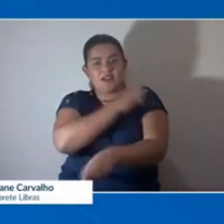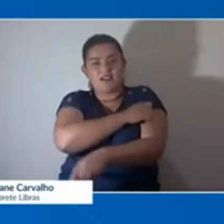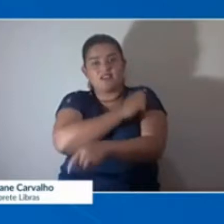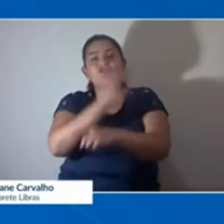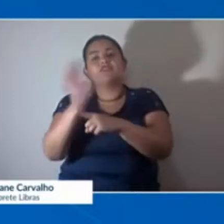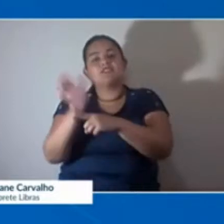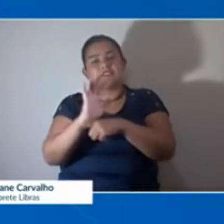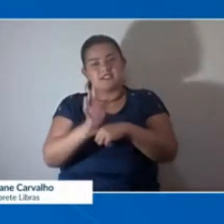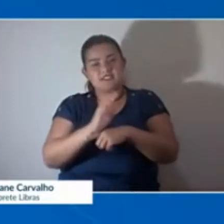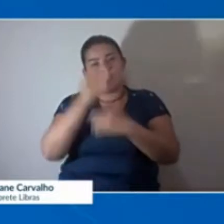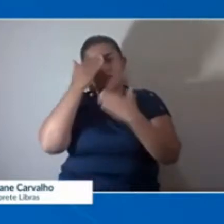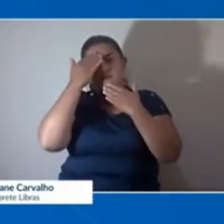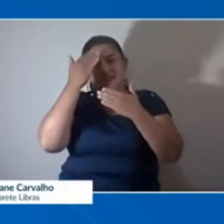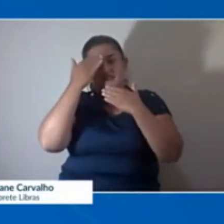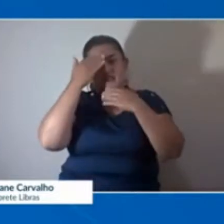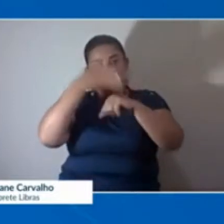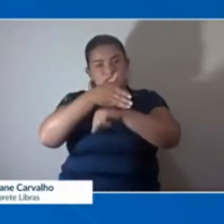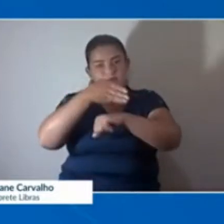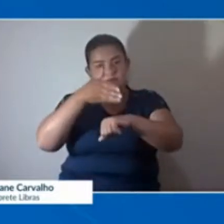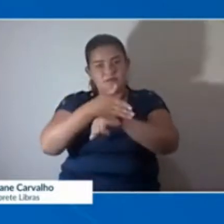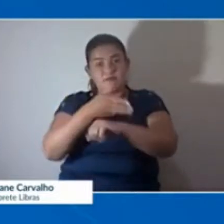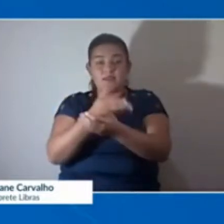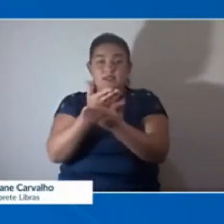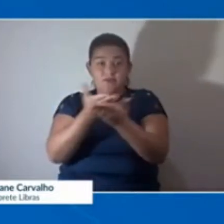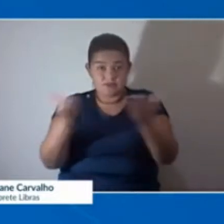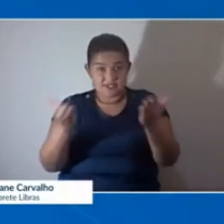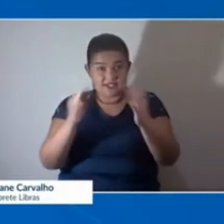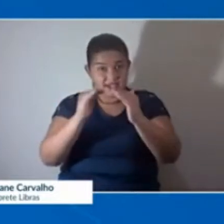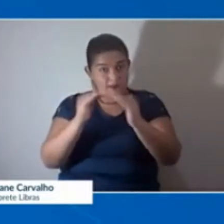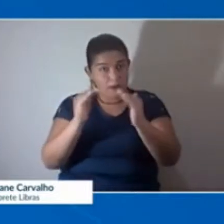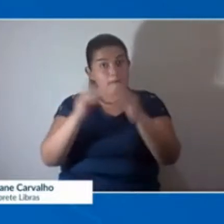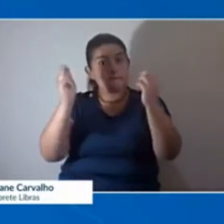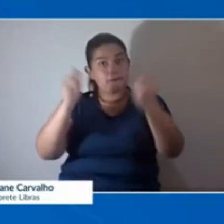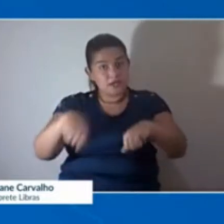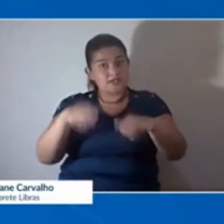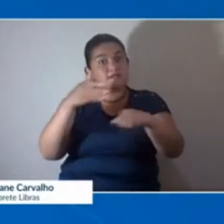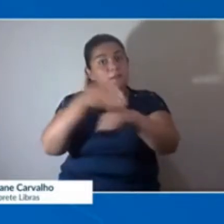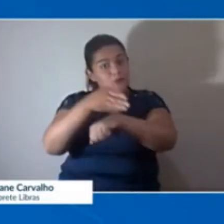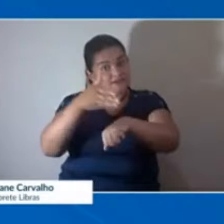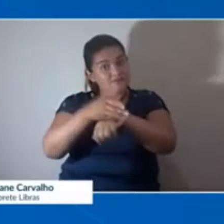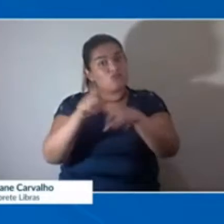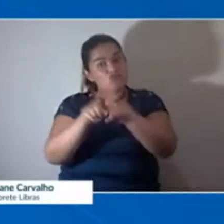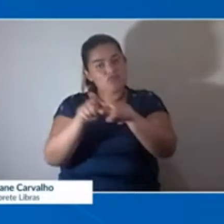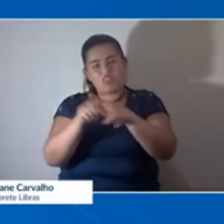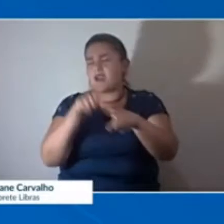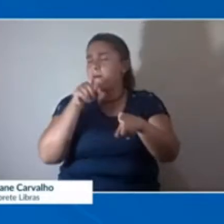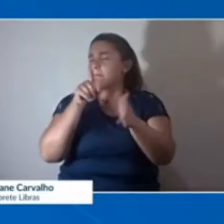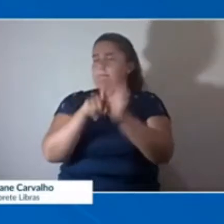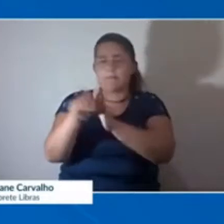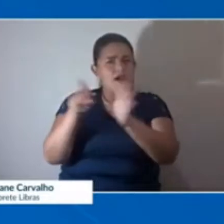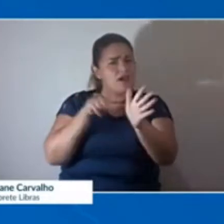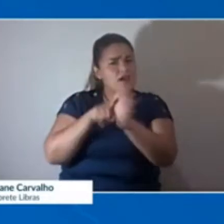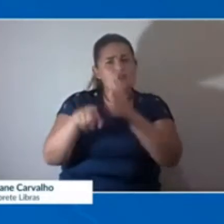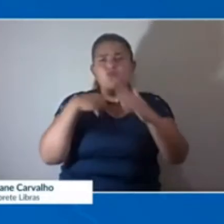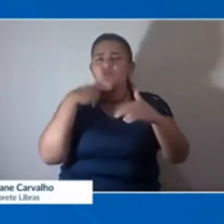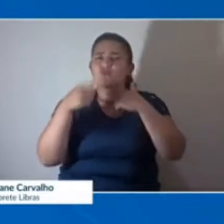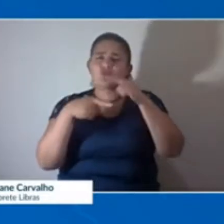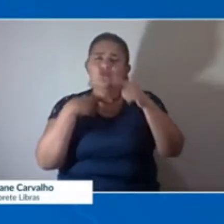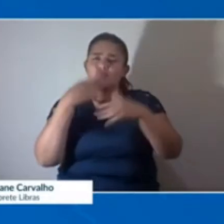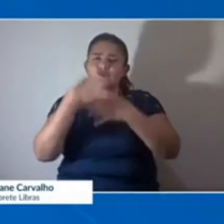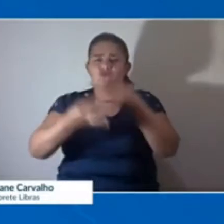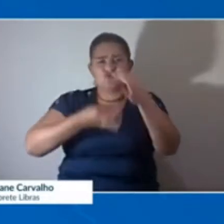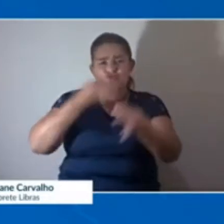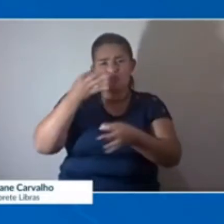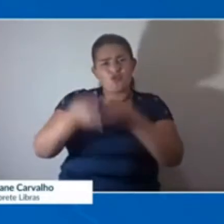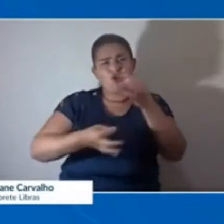pela presença de vocês, e você que está em casa pode participar com a gente, mandar questionamentos, dúvidas, sugestões pelos